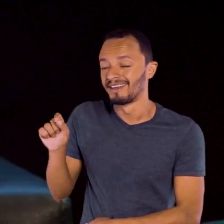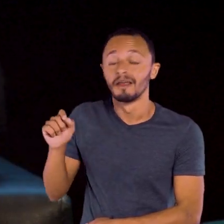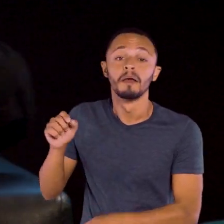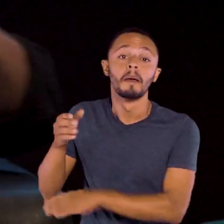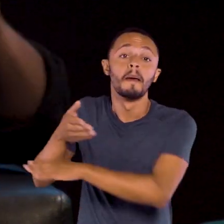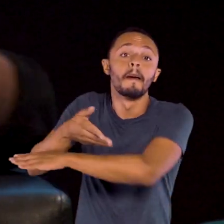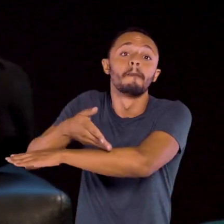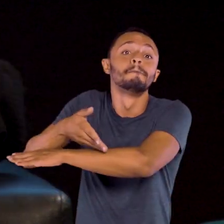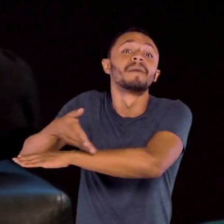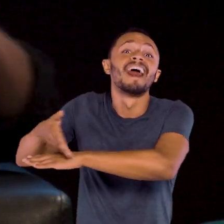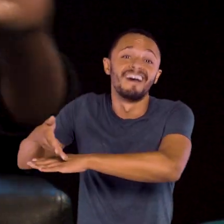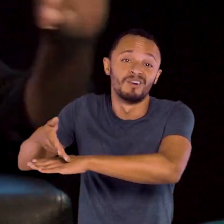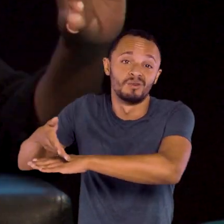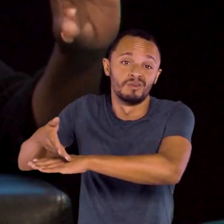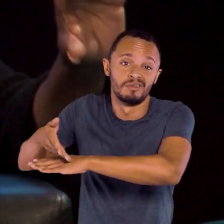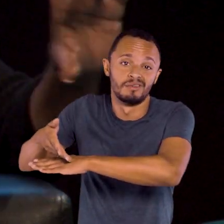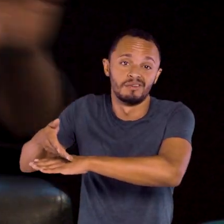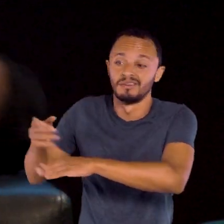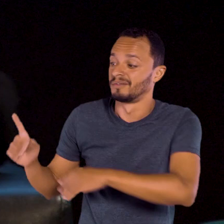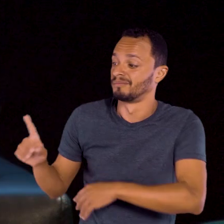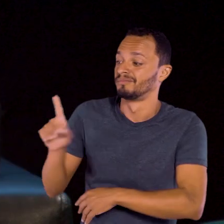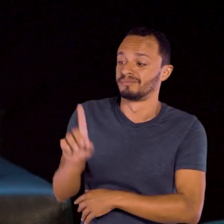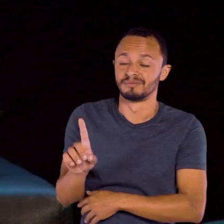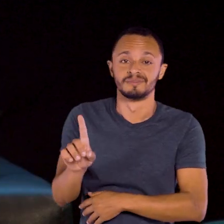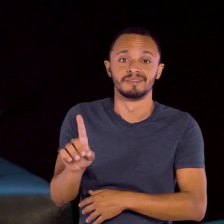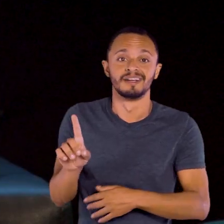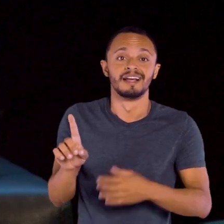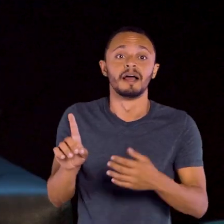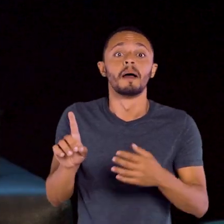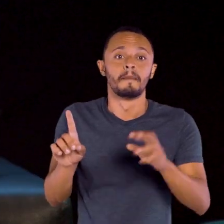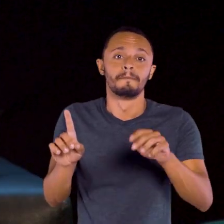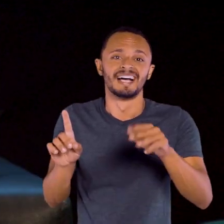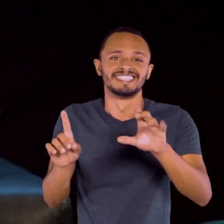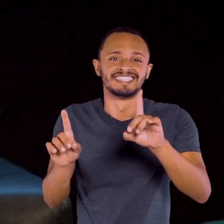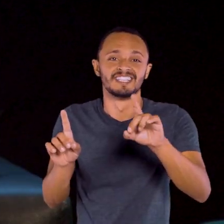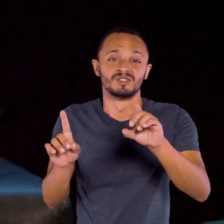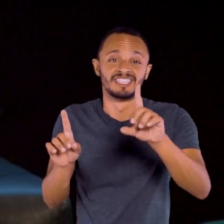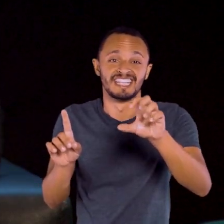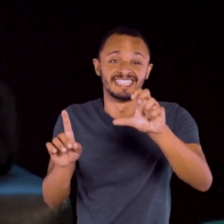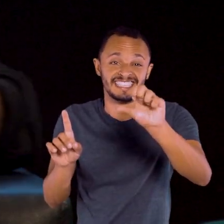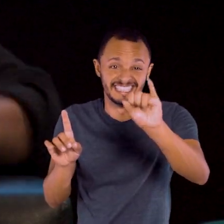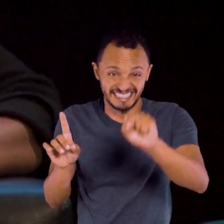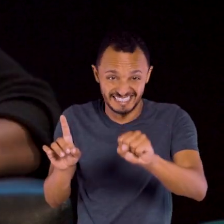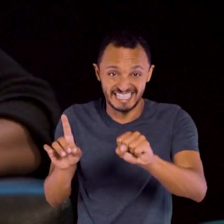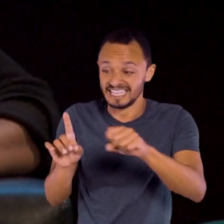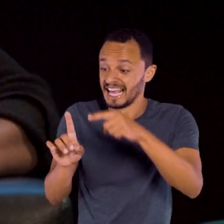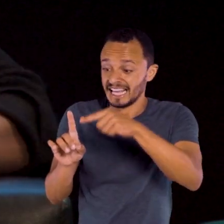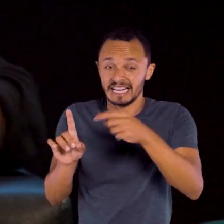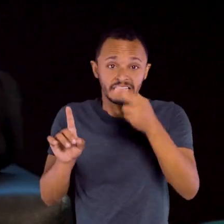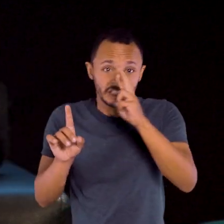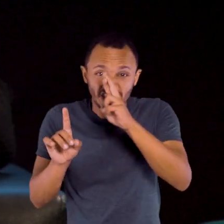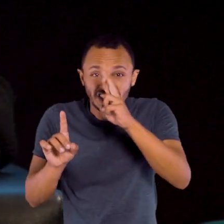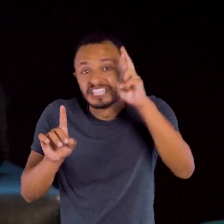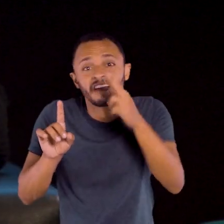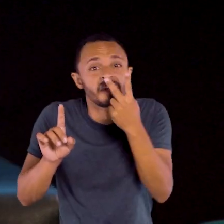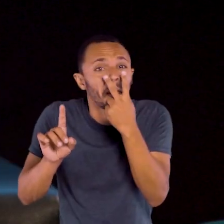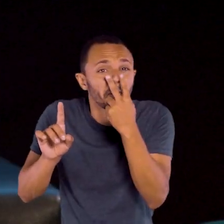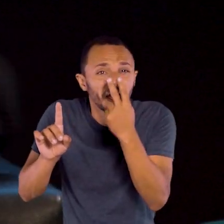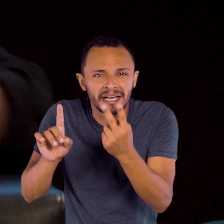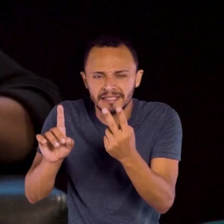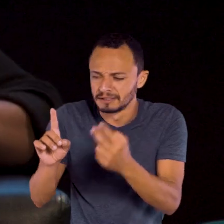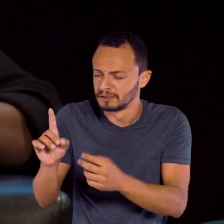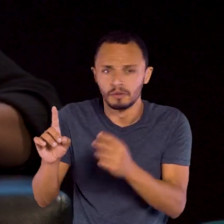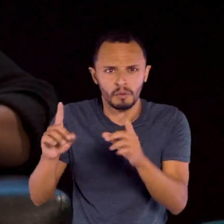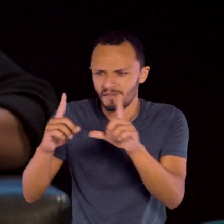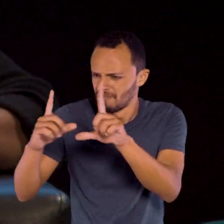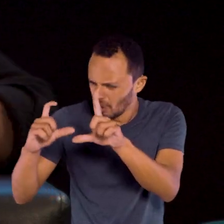tenho lá em casa uma nota antiga de dinheiro que era o Machado de Assis, e ele parecia um barão do café. Então, eu era criança que